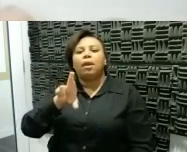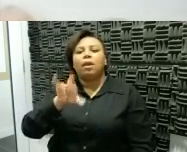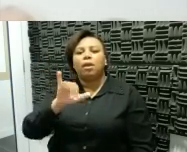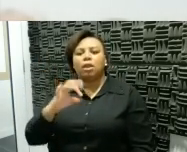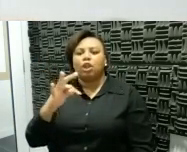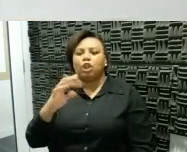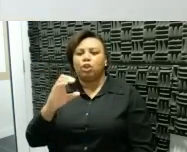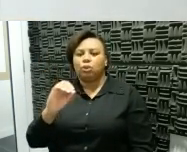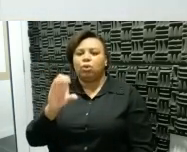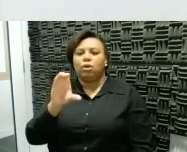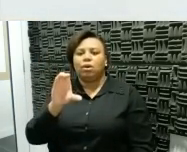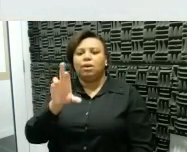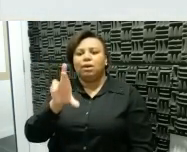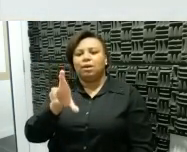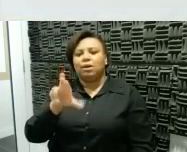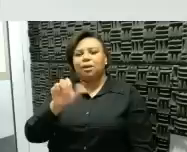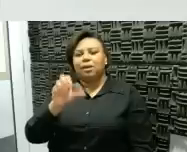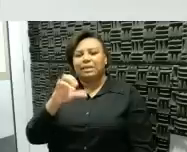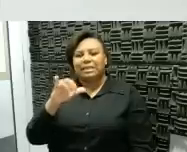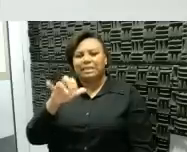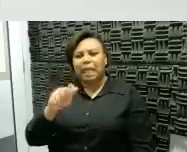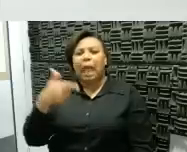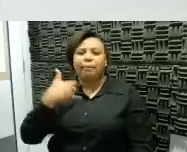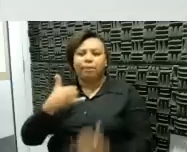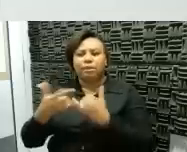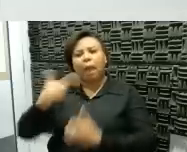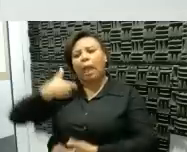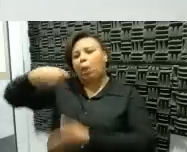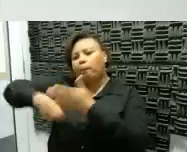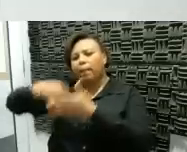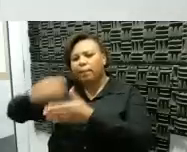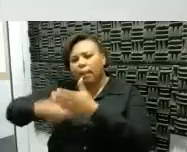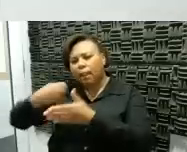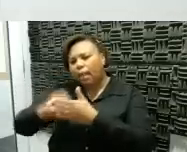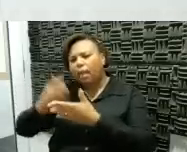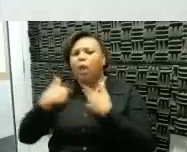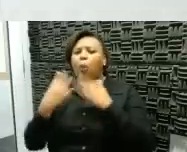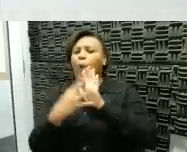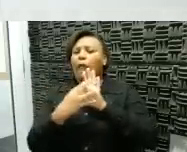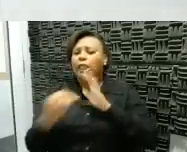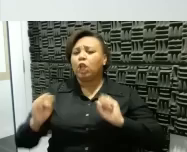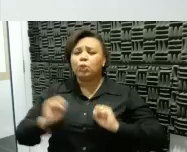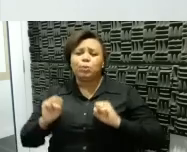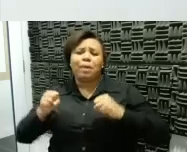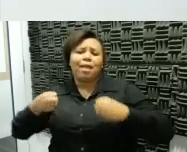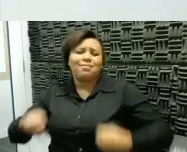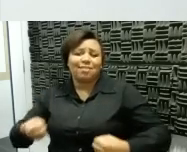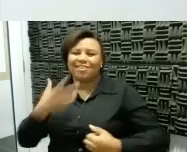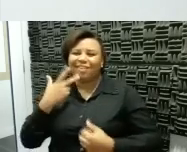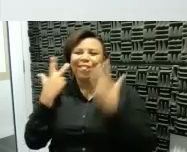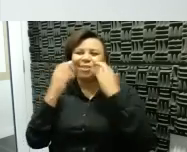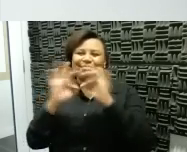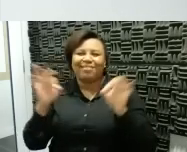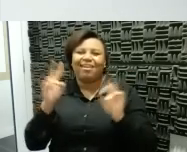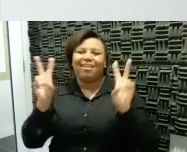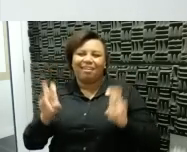batalhei eu sou um exemplo de superação muito comum quando a gente fala em pessoas com deficiência né a gente vê ah mas olha ali ele não